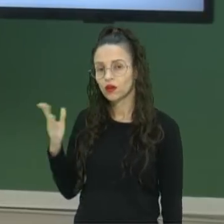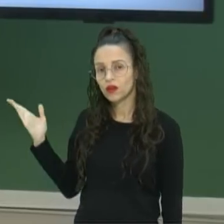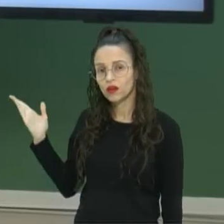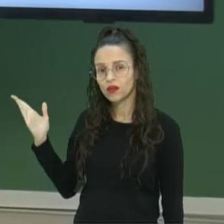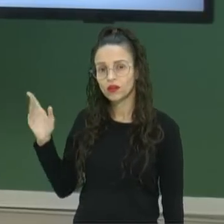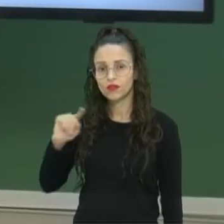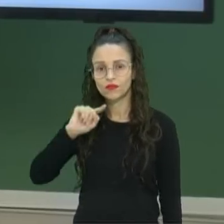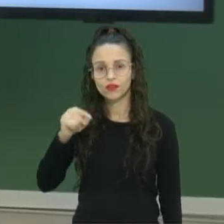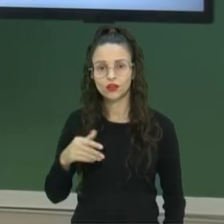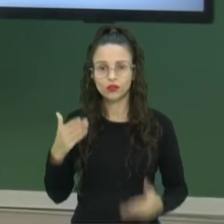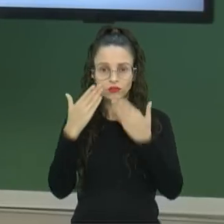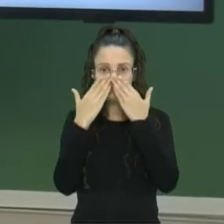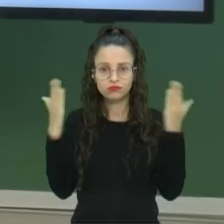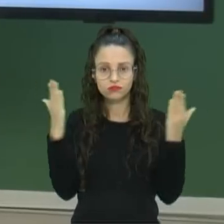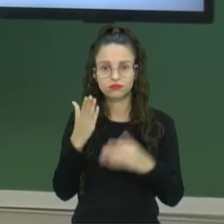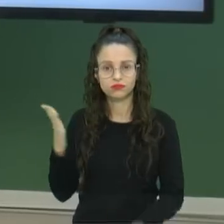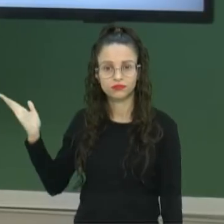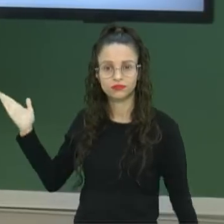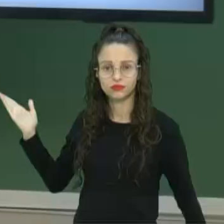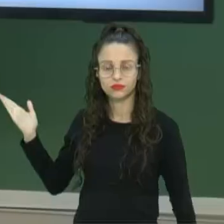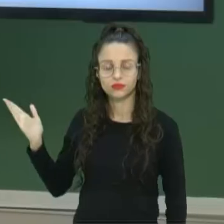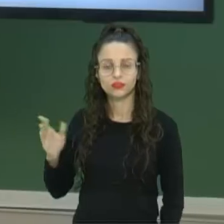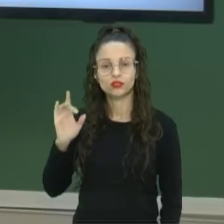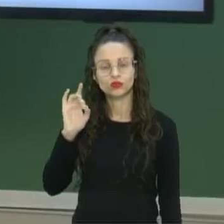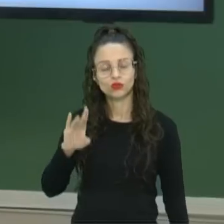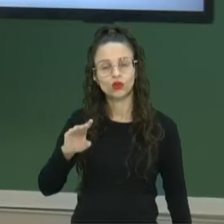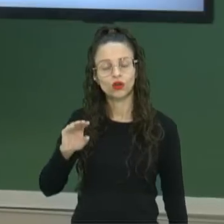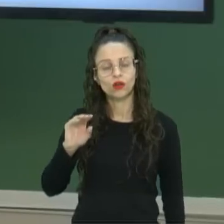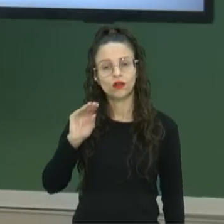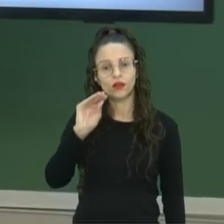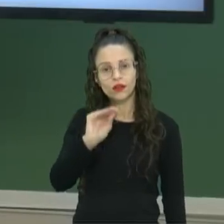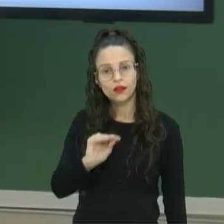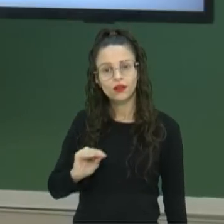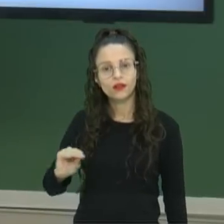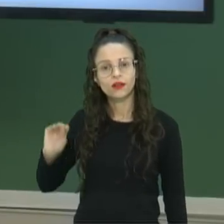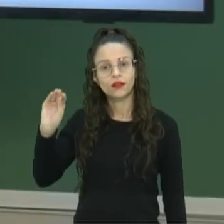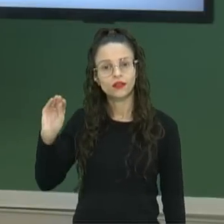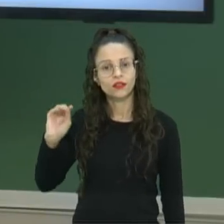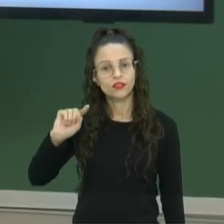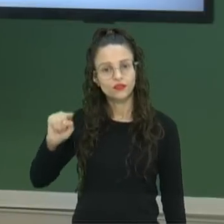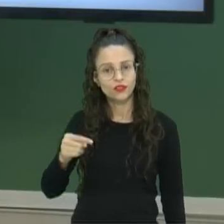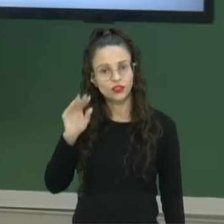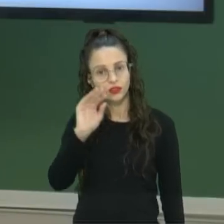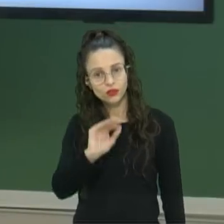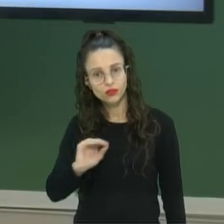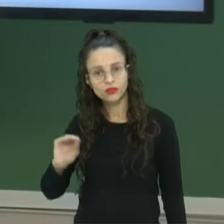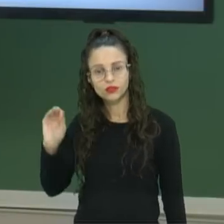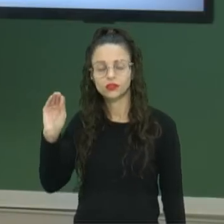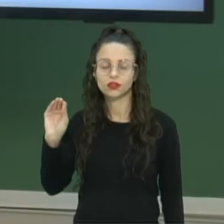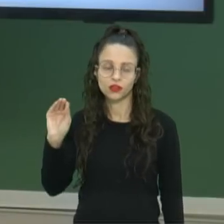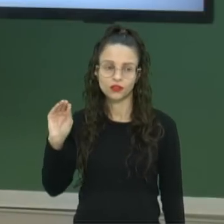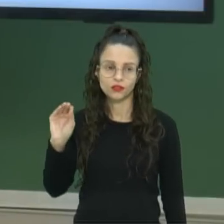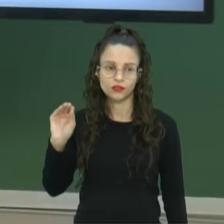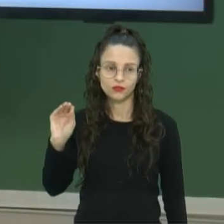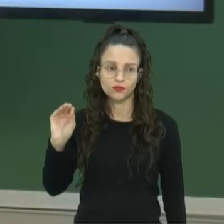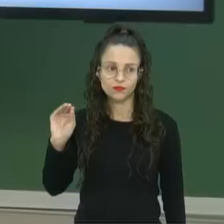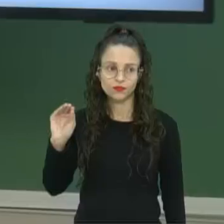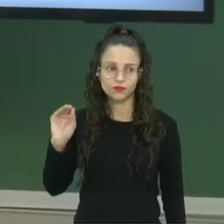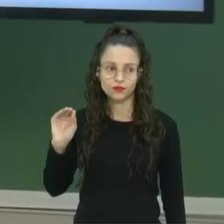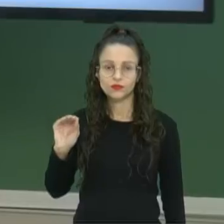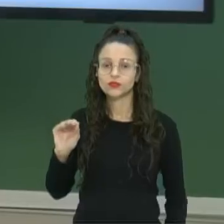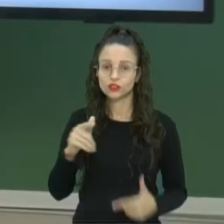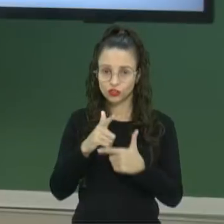vírgula explícita ali pra gente. Então, é só caminhar com a vírgula para a esquerda do número. Se você